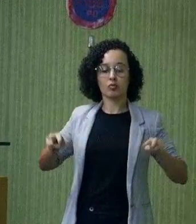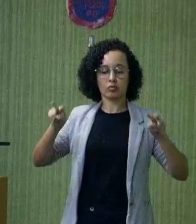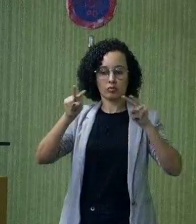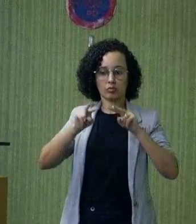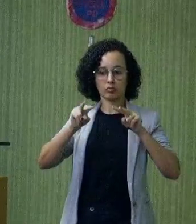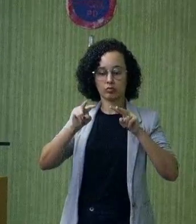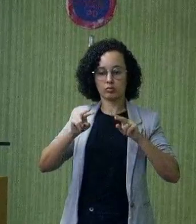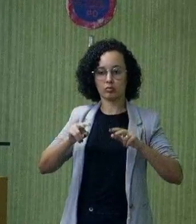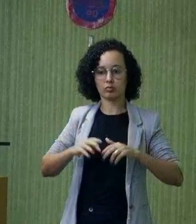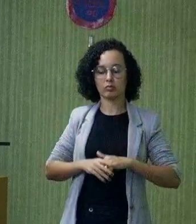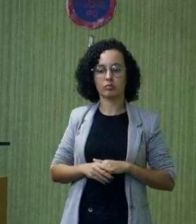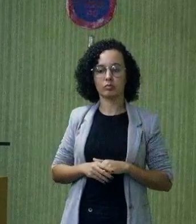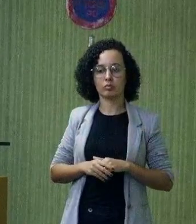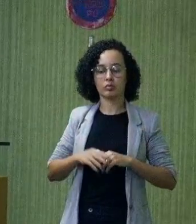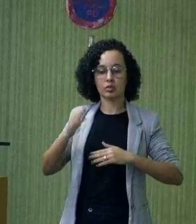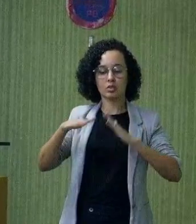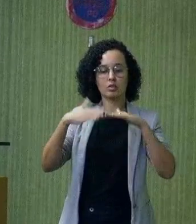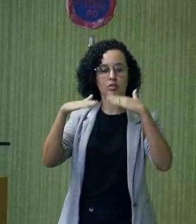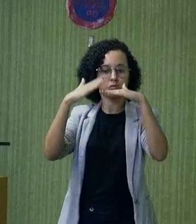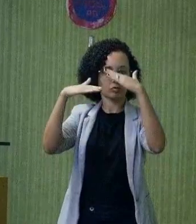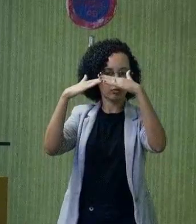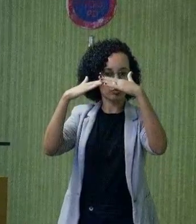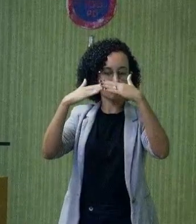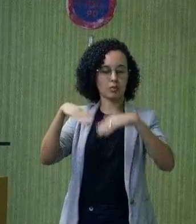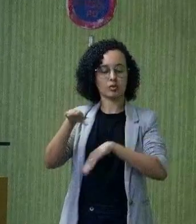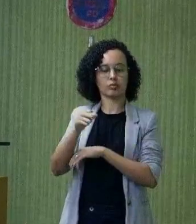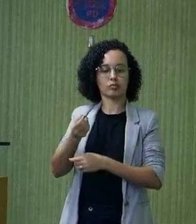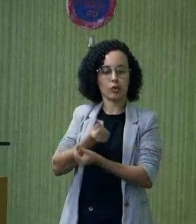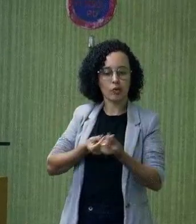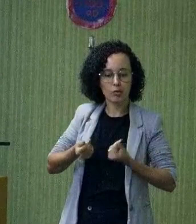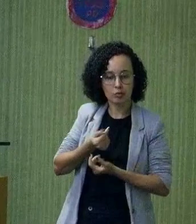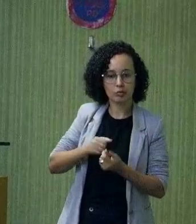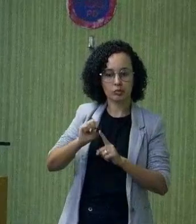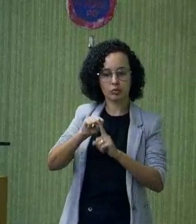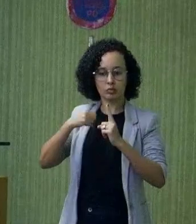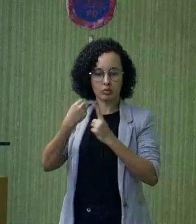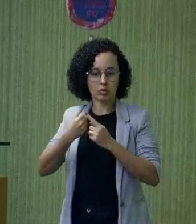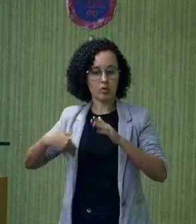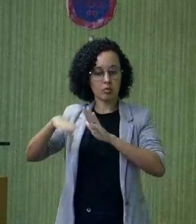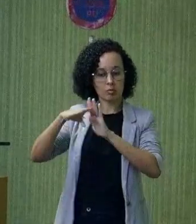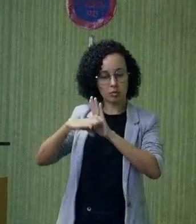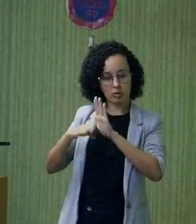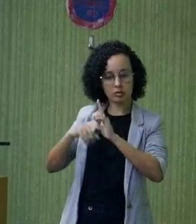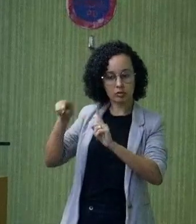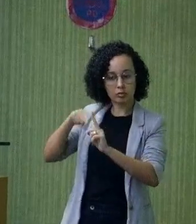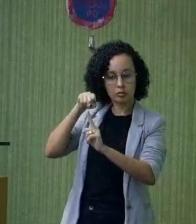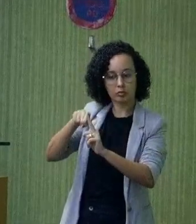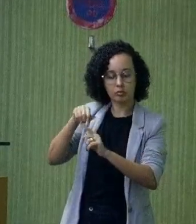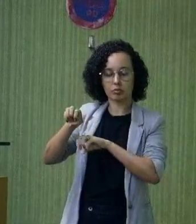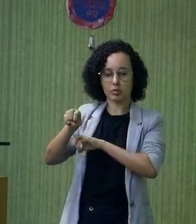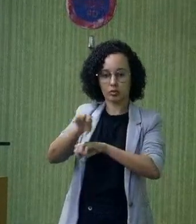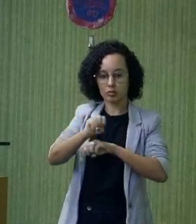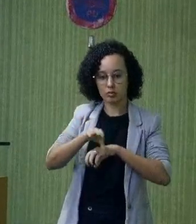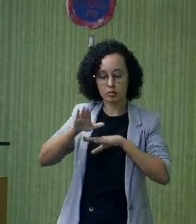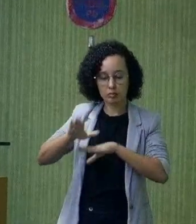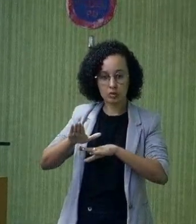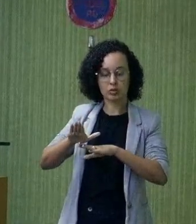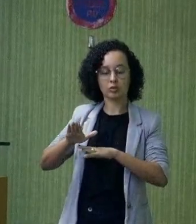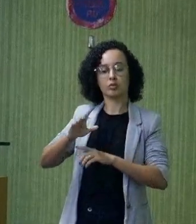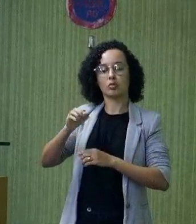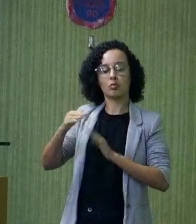macro né de desenvolvimento econômico social não um plano específico para educação mas um plano amplo onde a educação